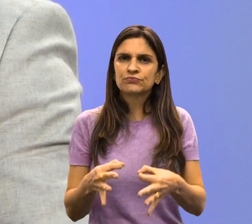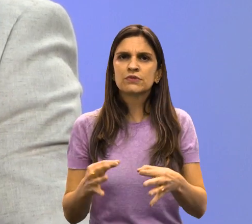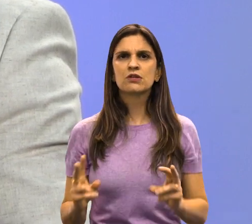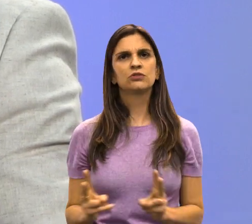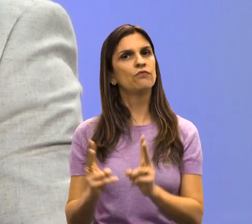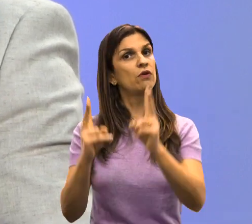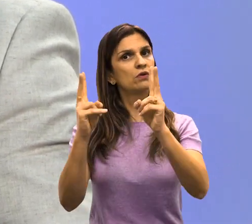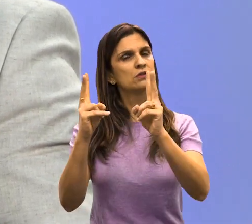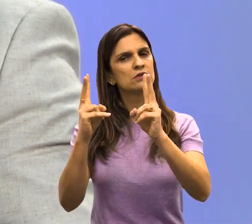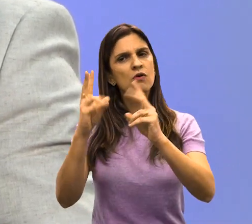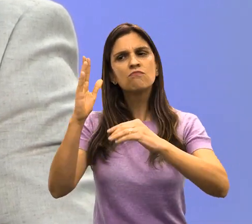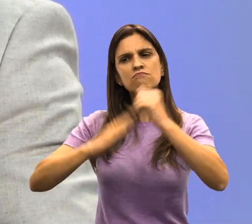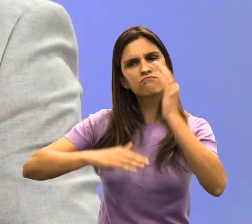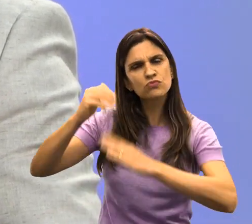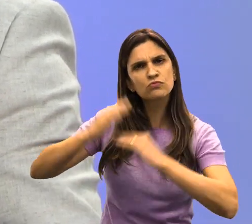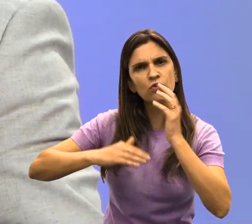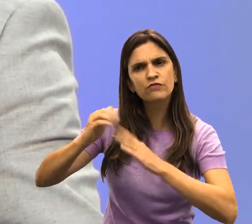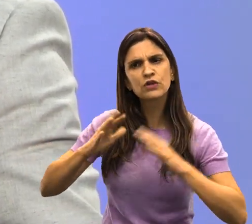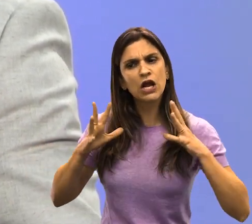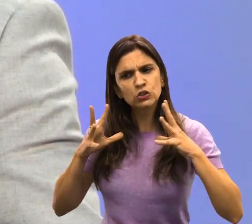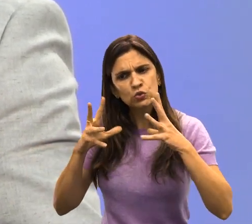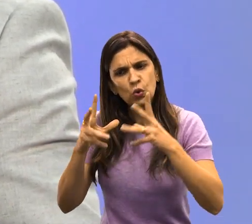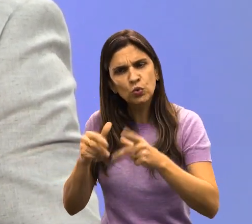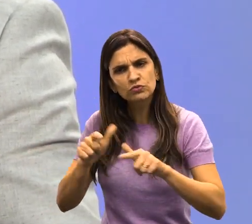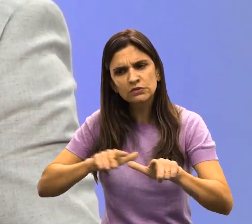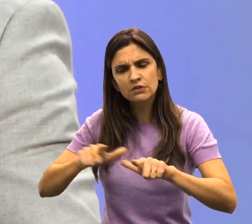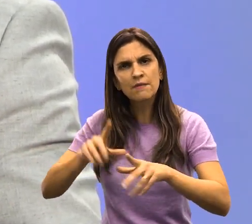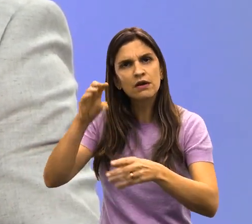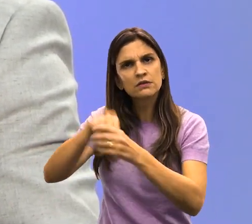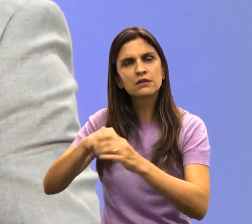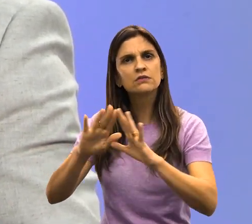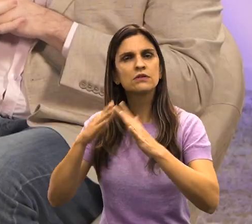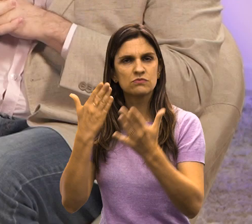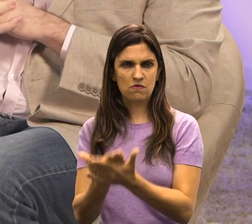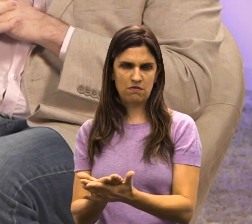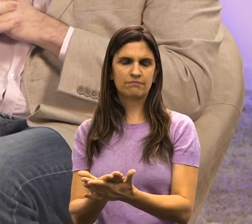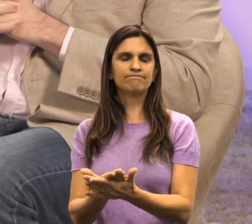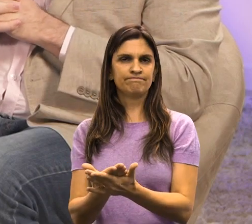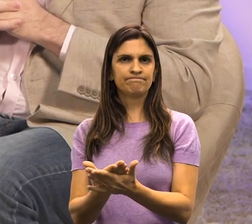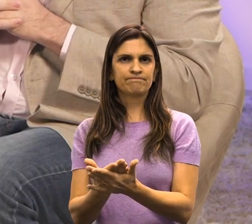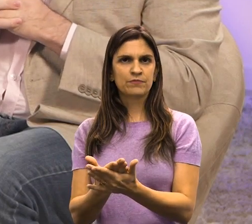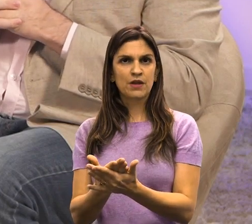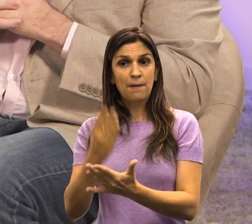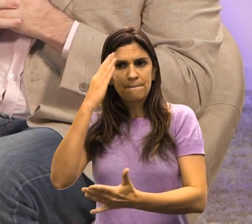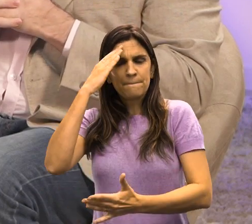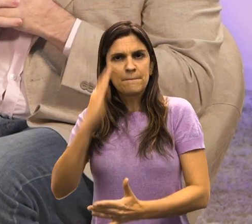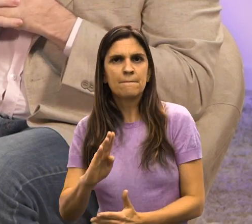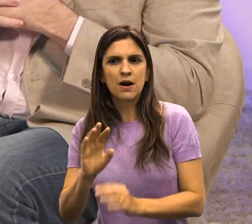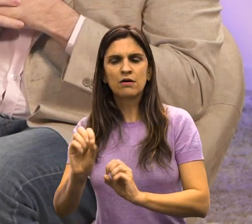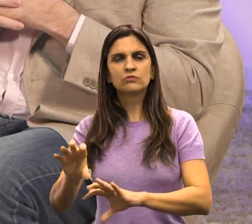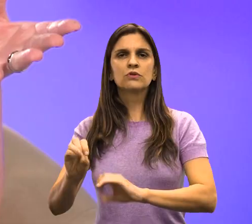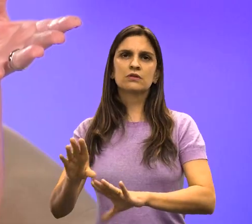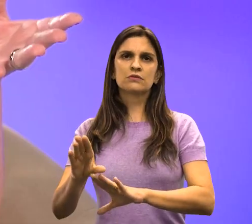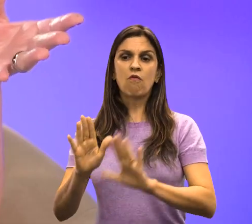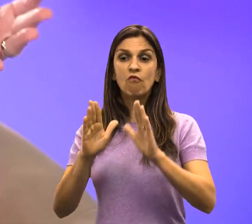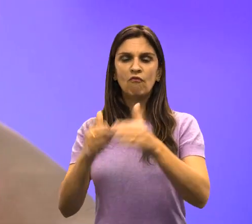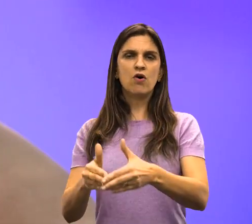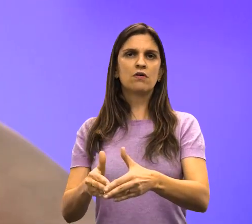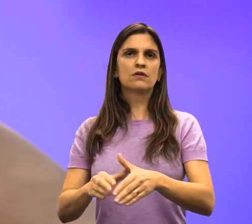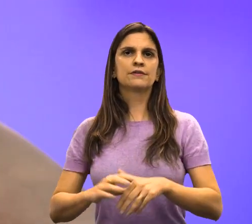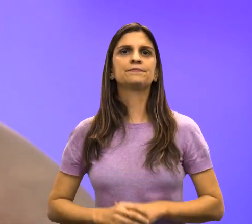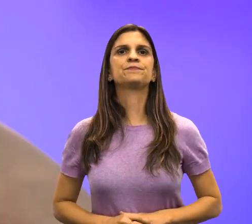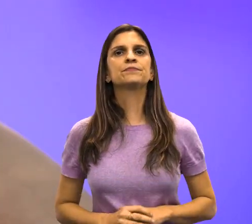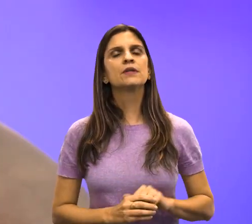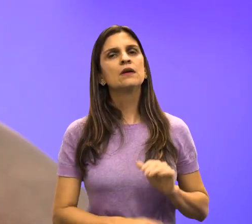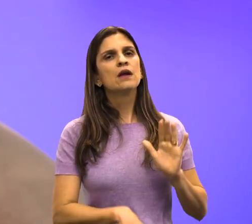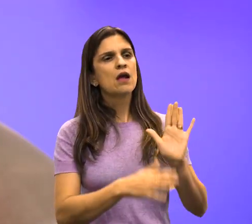de valorização e que a educação passe a ser, de fato, prioridade. Em relação até essas melhorias estruturais, você apresentou